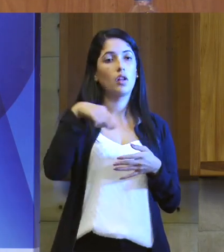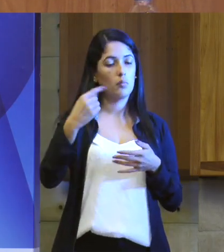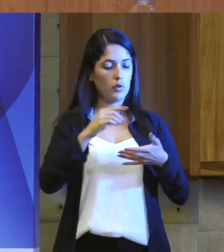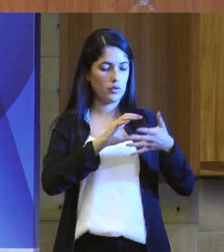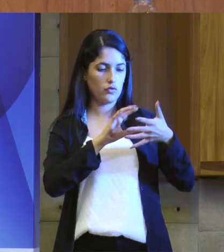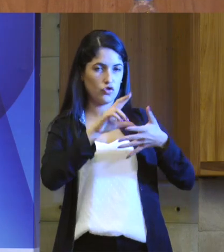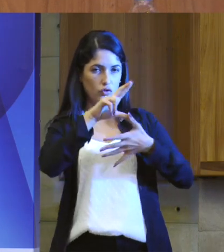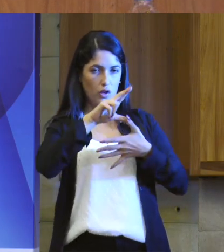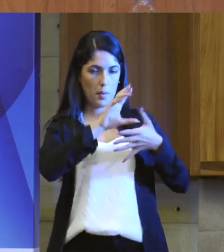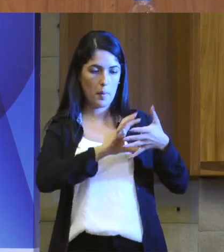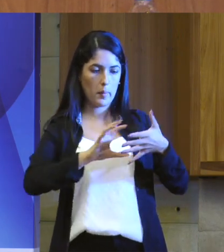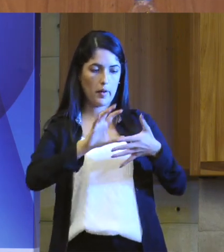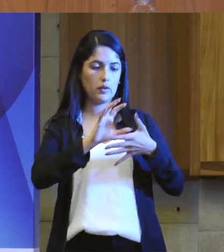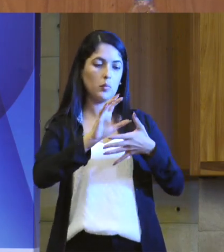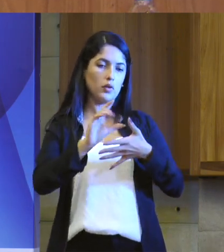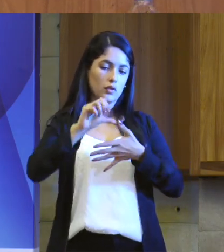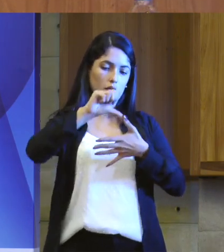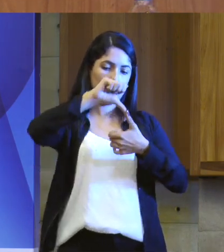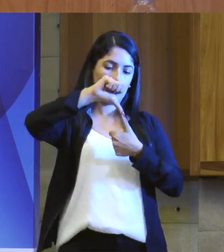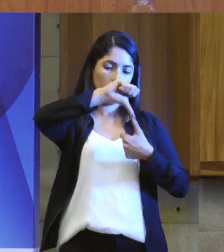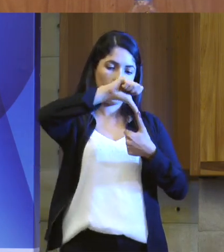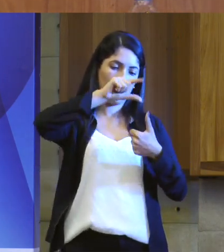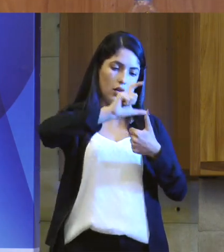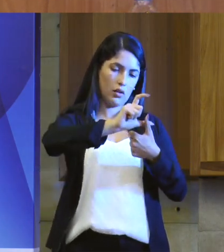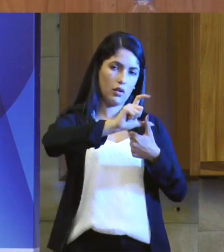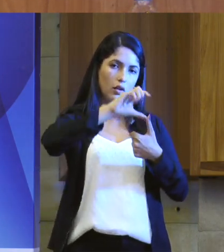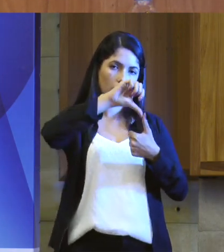que também foi identificado pelo nosso setor privado